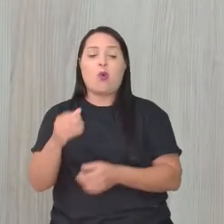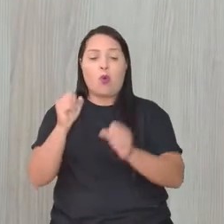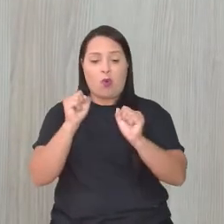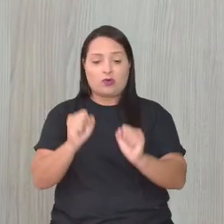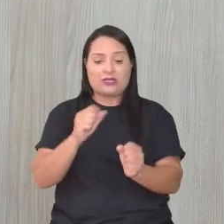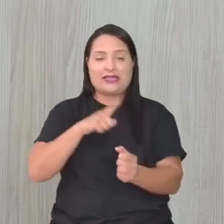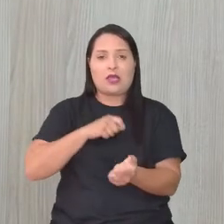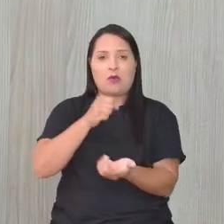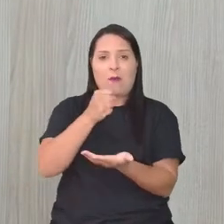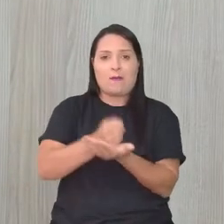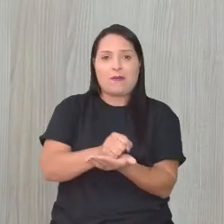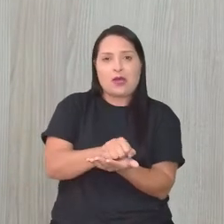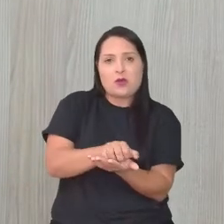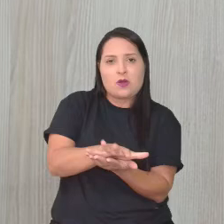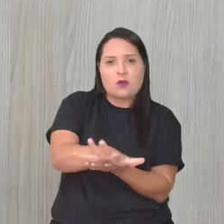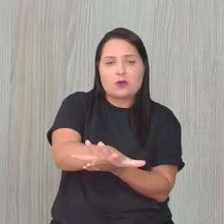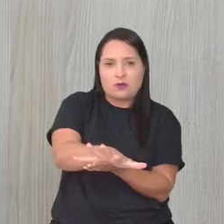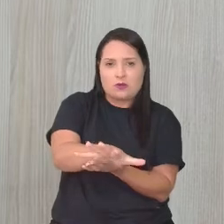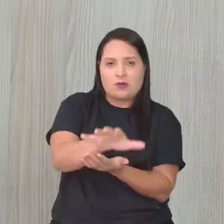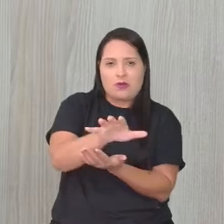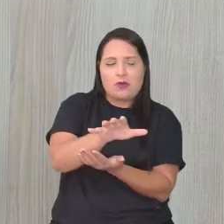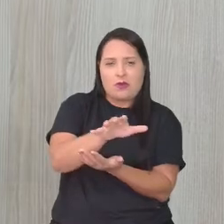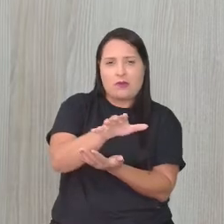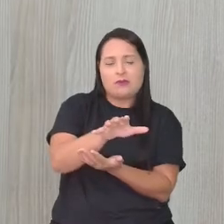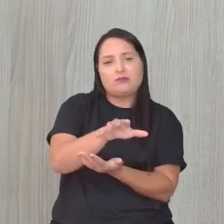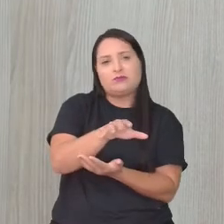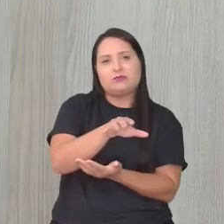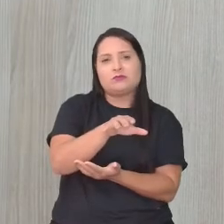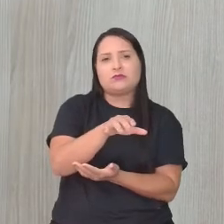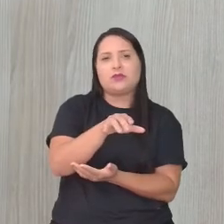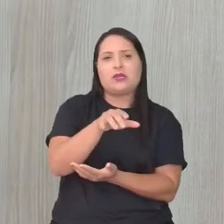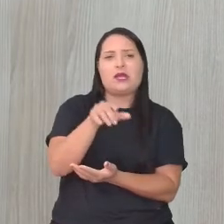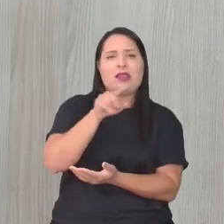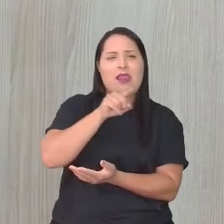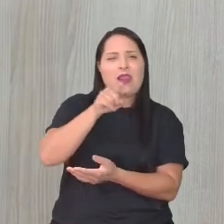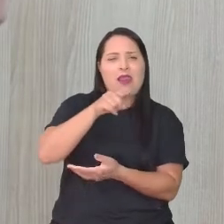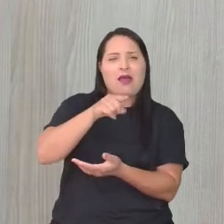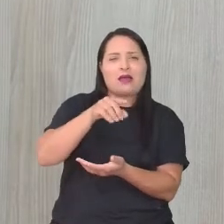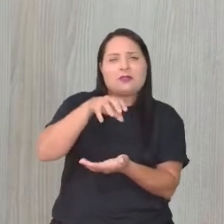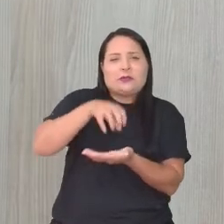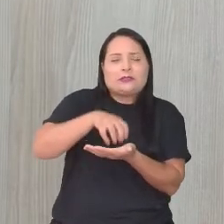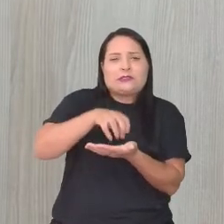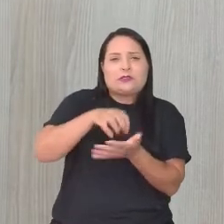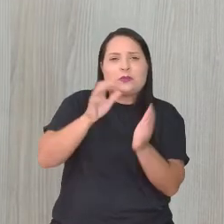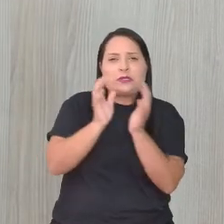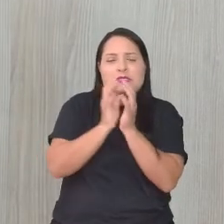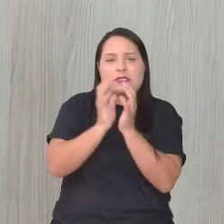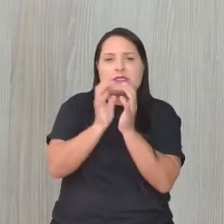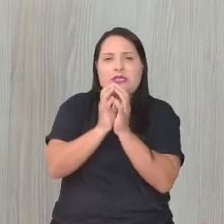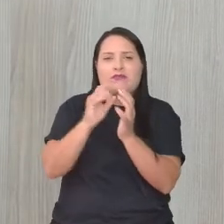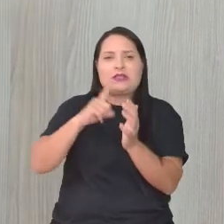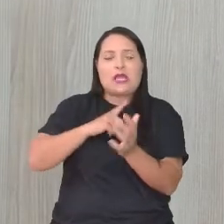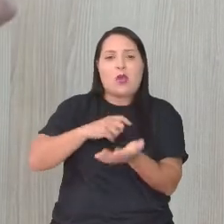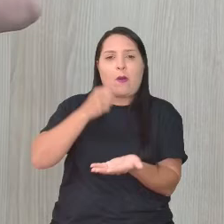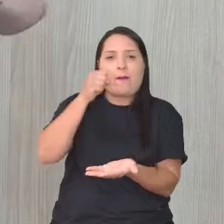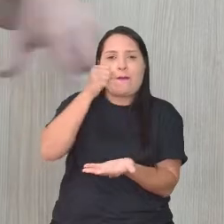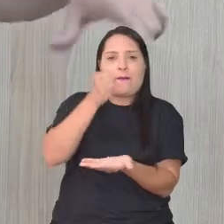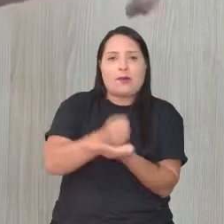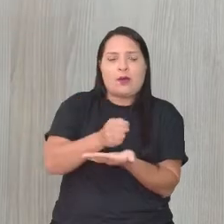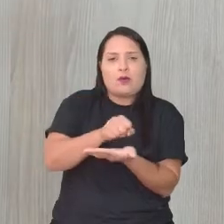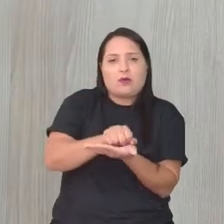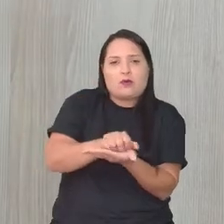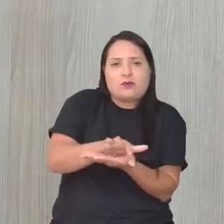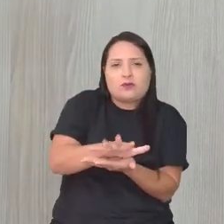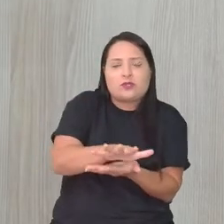Zero, tá ligado? Onde é o Marco Zero, né? Lá no Porto, lá no centro da cidade, ali no Recife, você tem ali o Marco Zero, né? Aquela